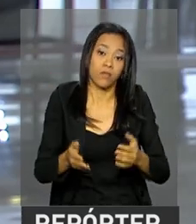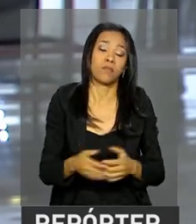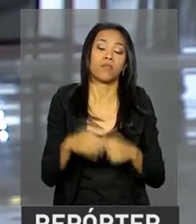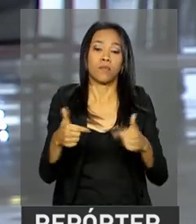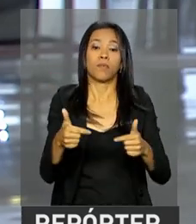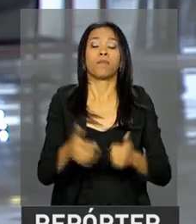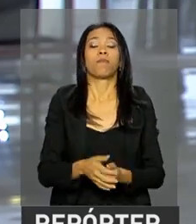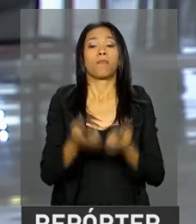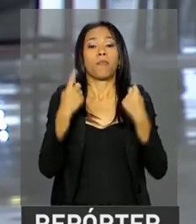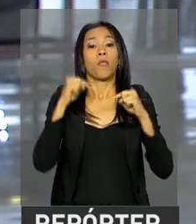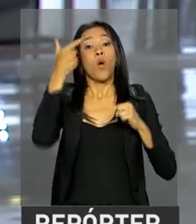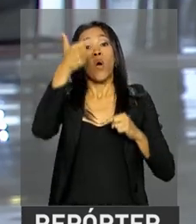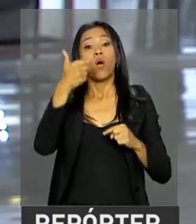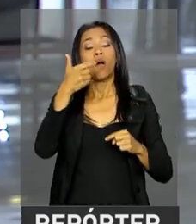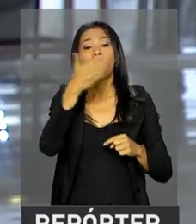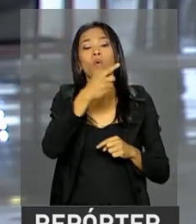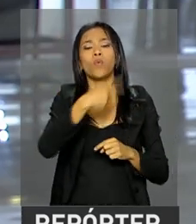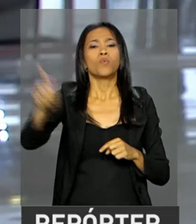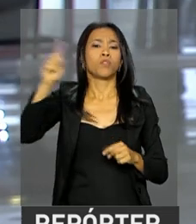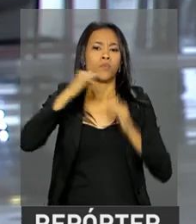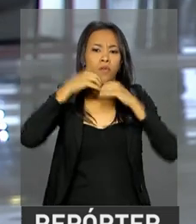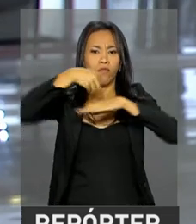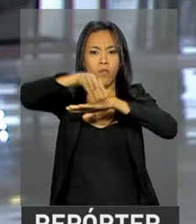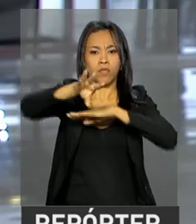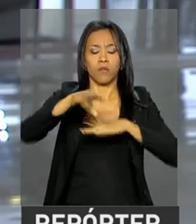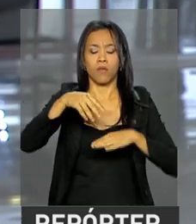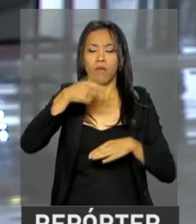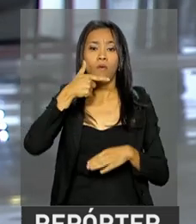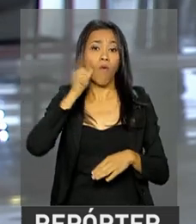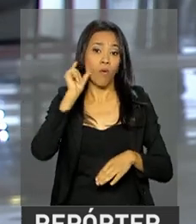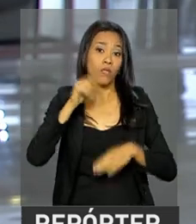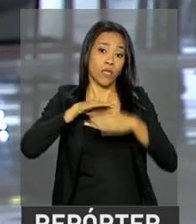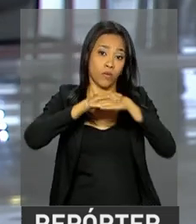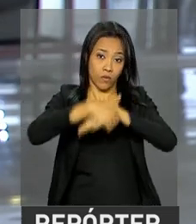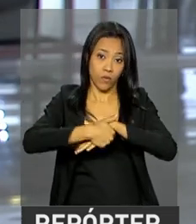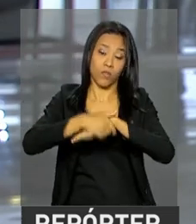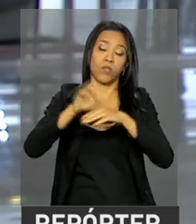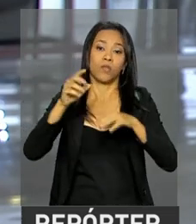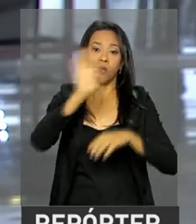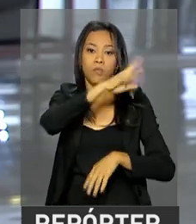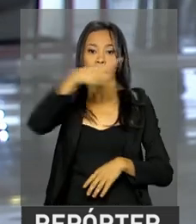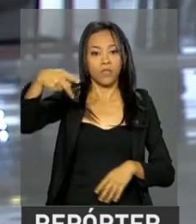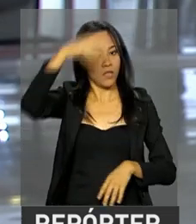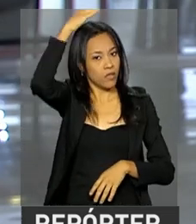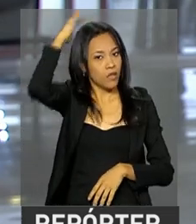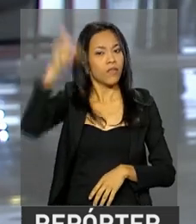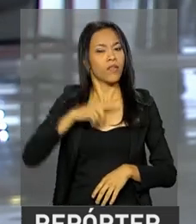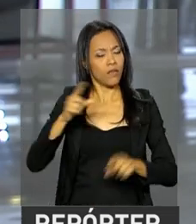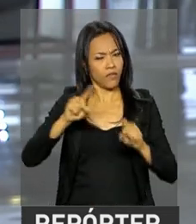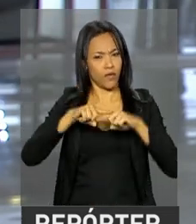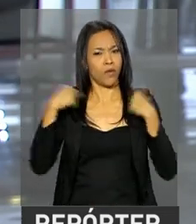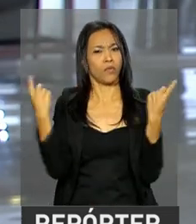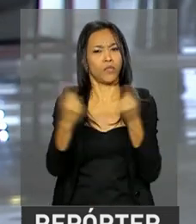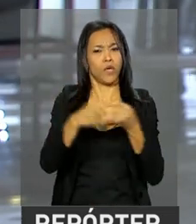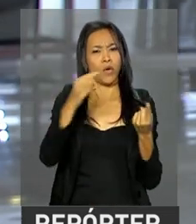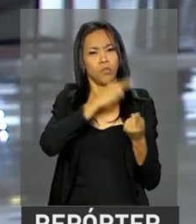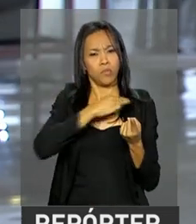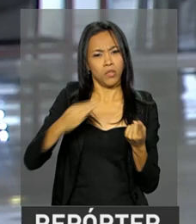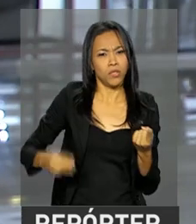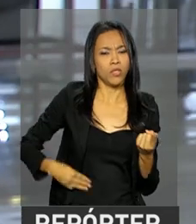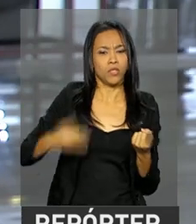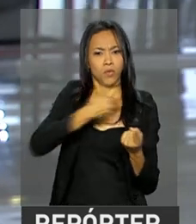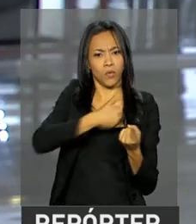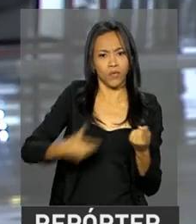Carol uma última informação na noite de ontem o presidente Michel Temer ele reuniu ministros do governo entre eles o